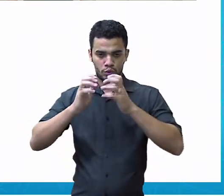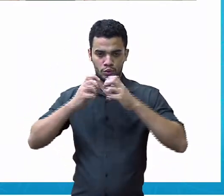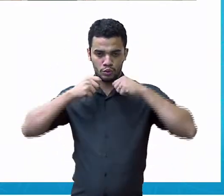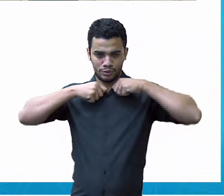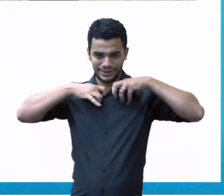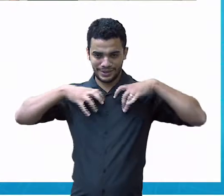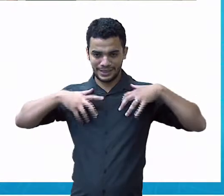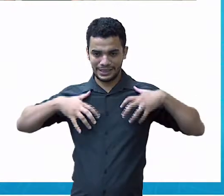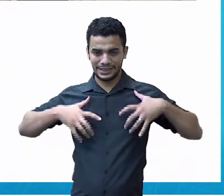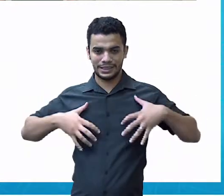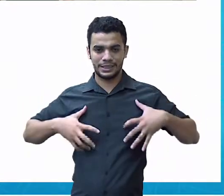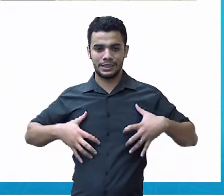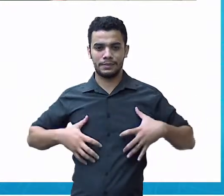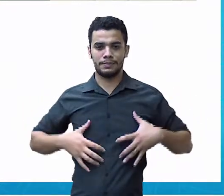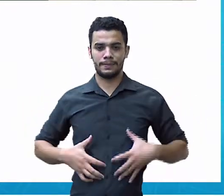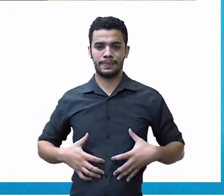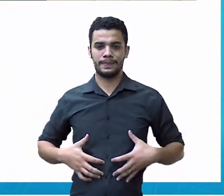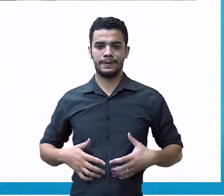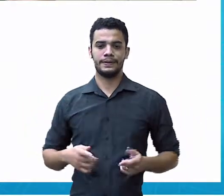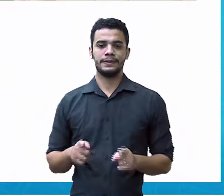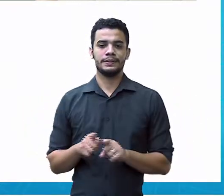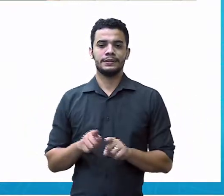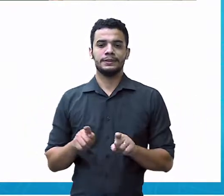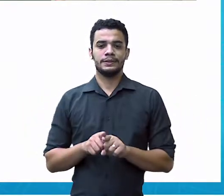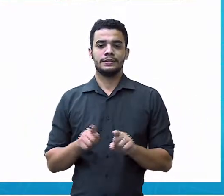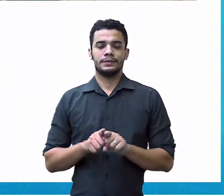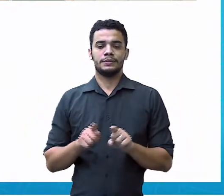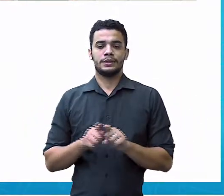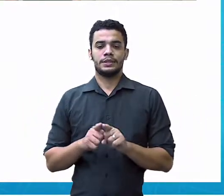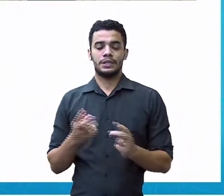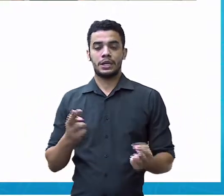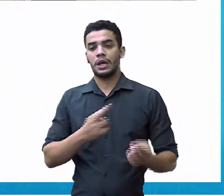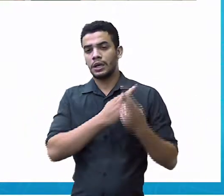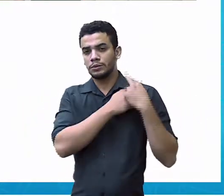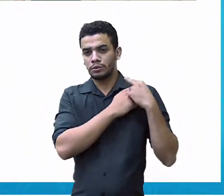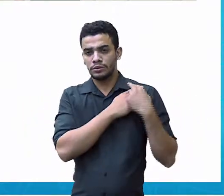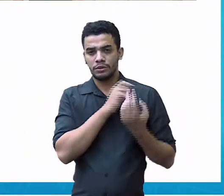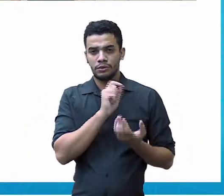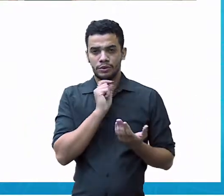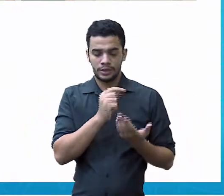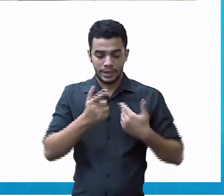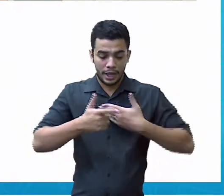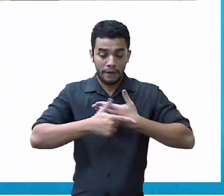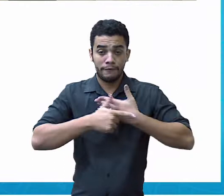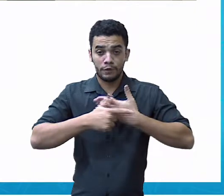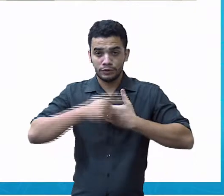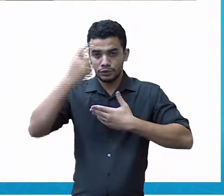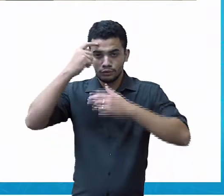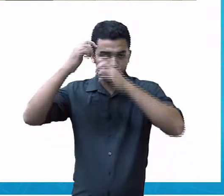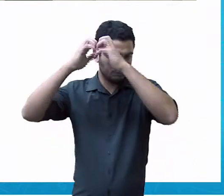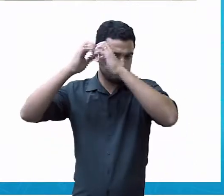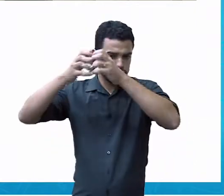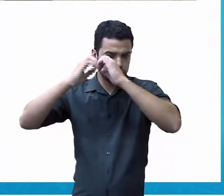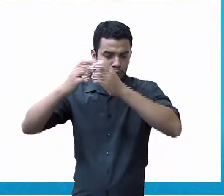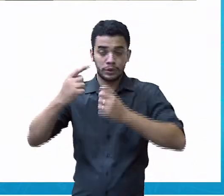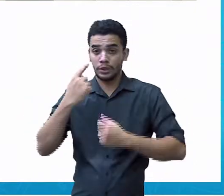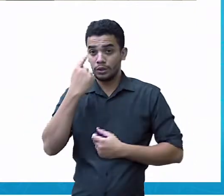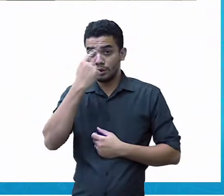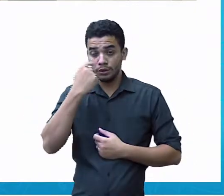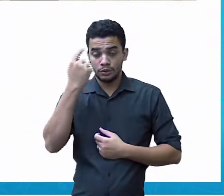visão, audição, tato, paladar, fala, memória